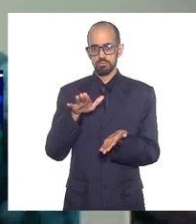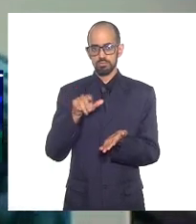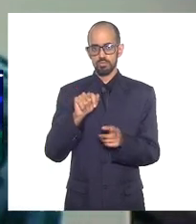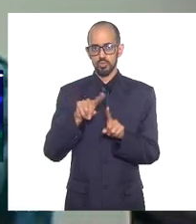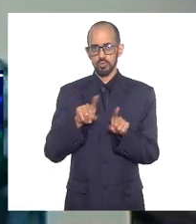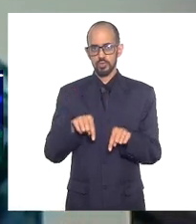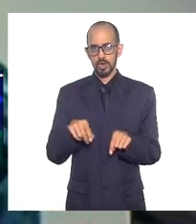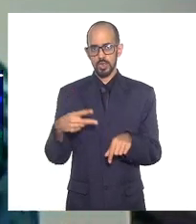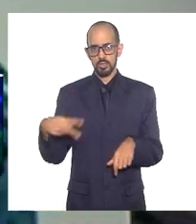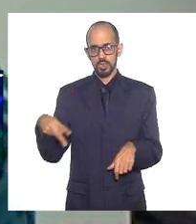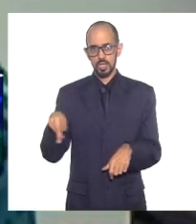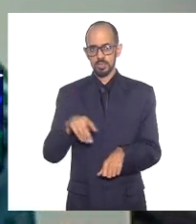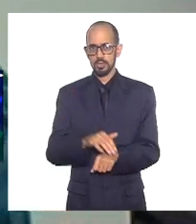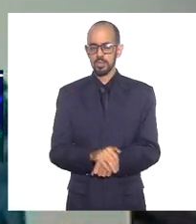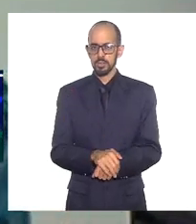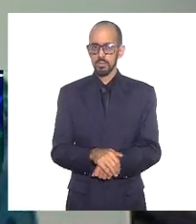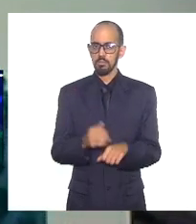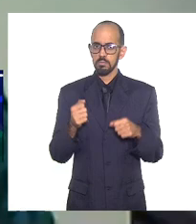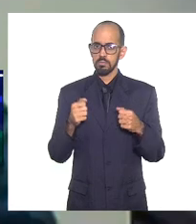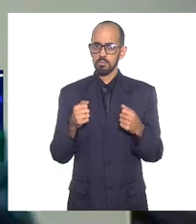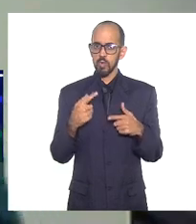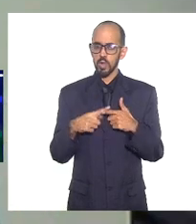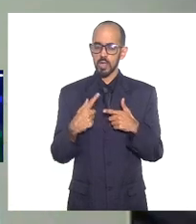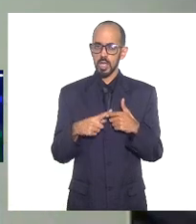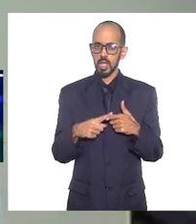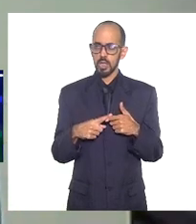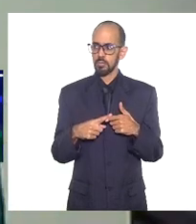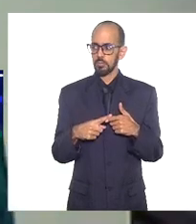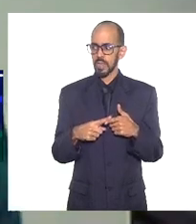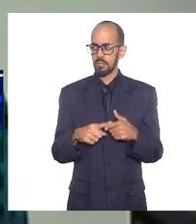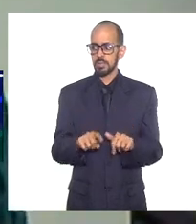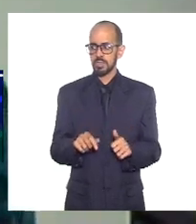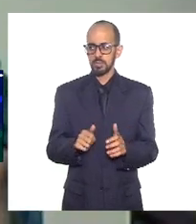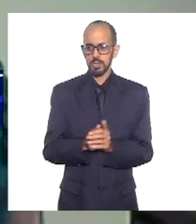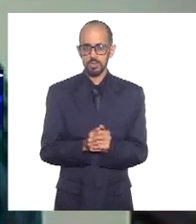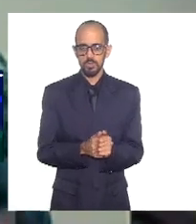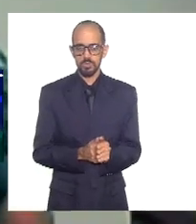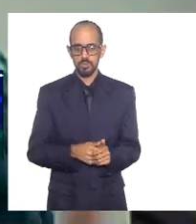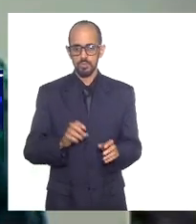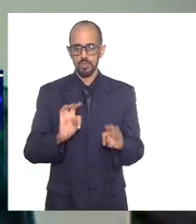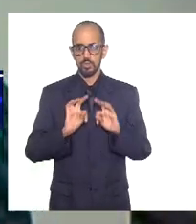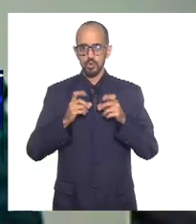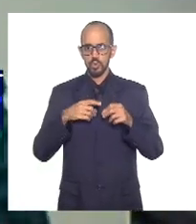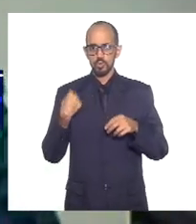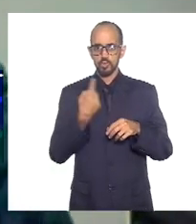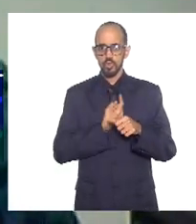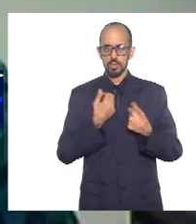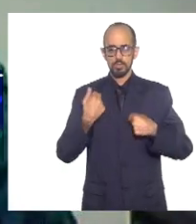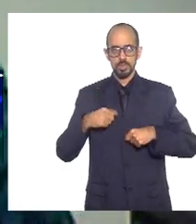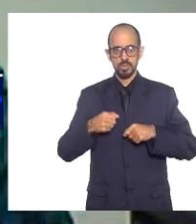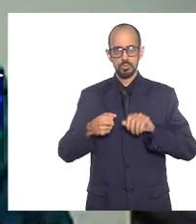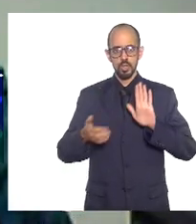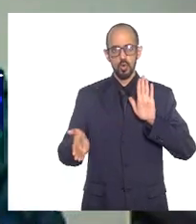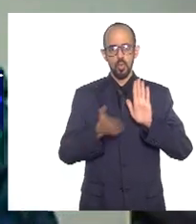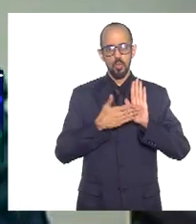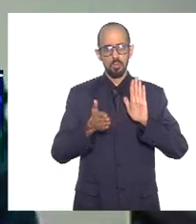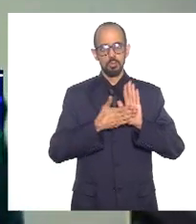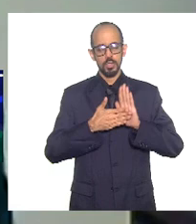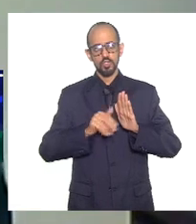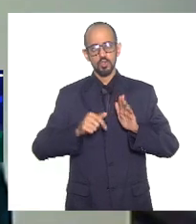que tinham com essas duas pessoas, porque todos nós temos que ter um compromisso com o enfrentamento